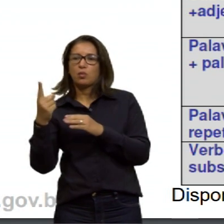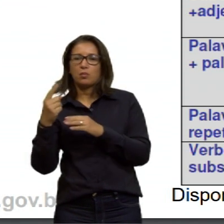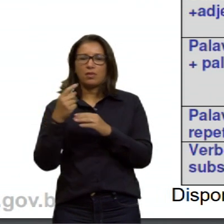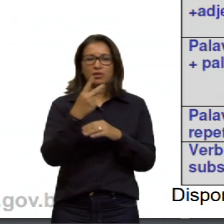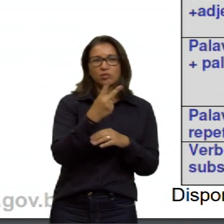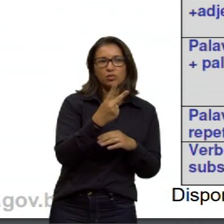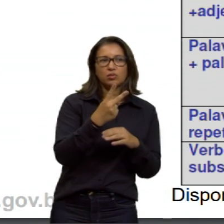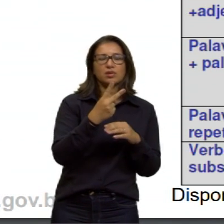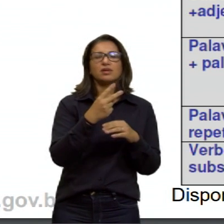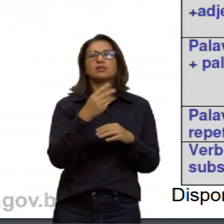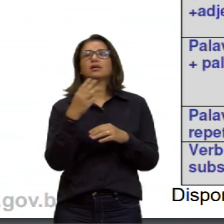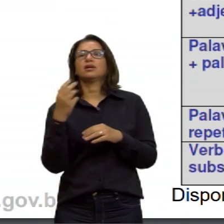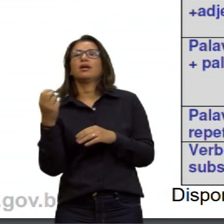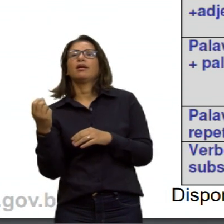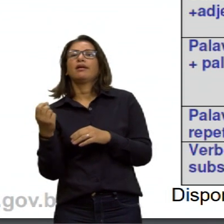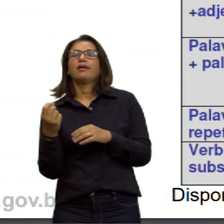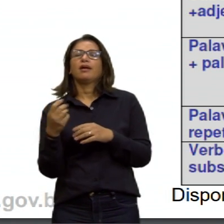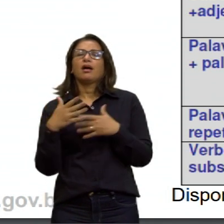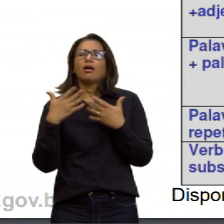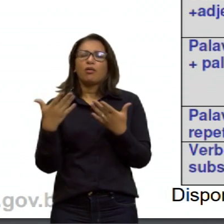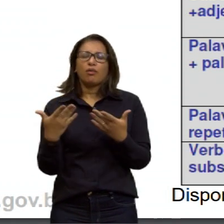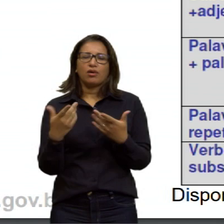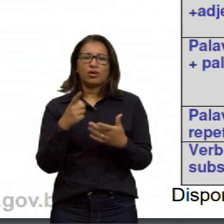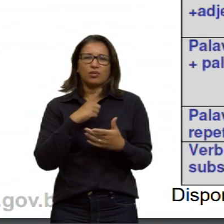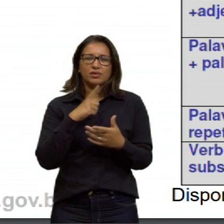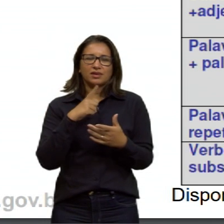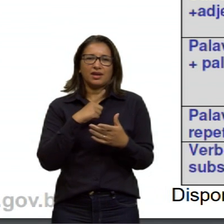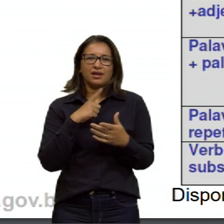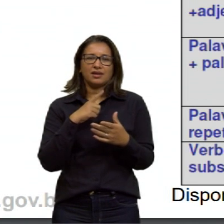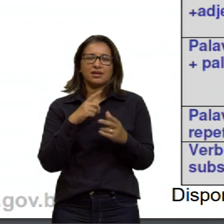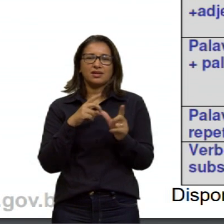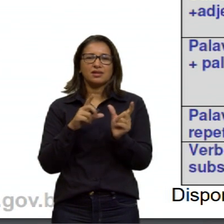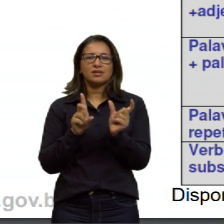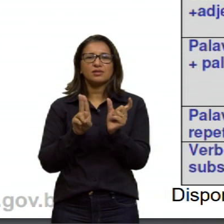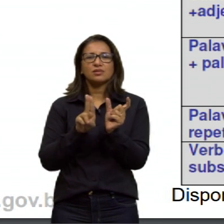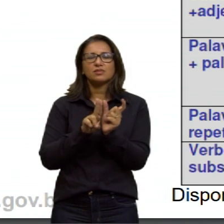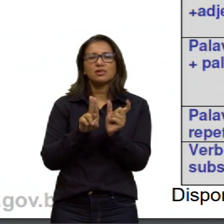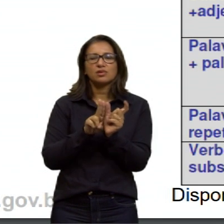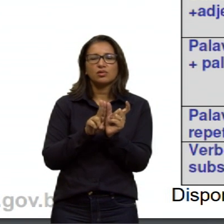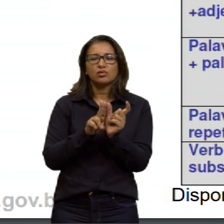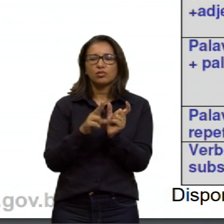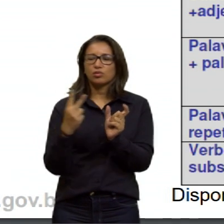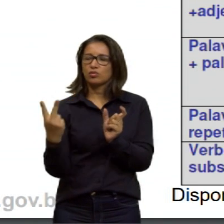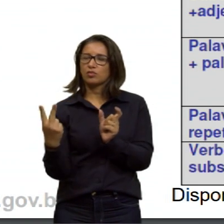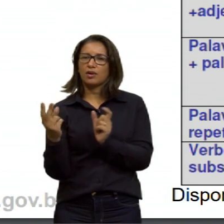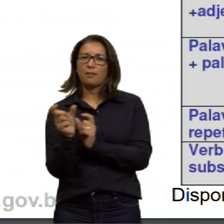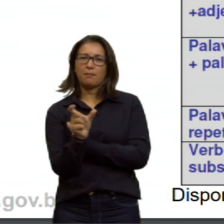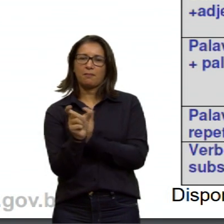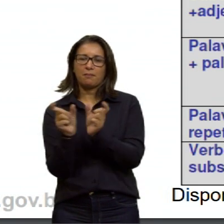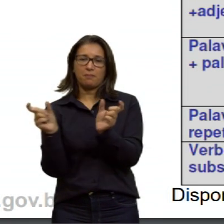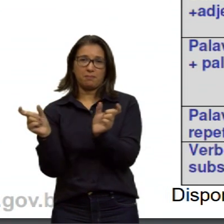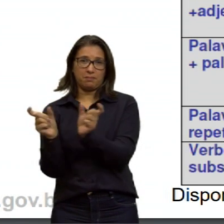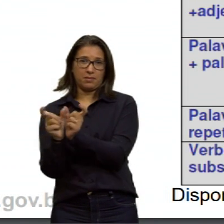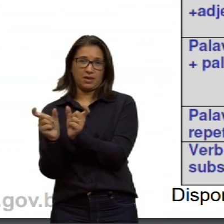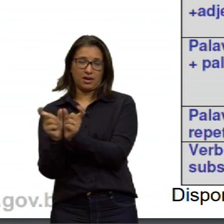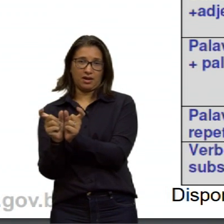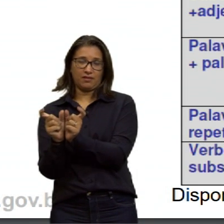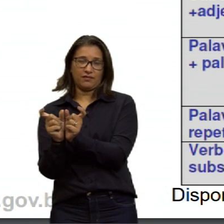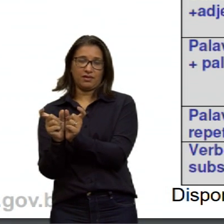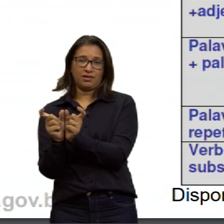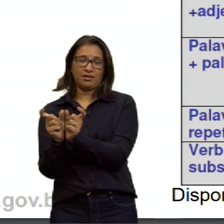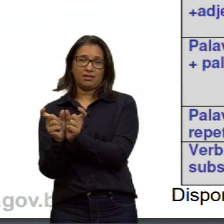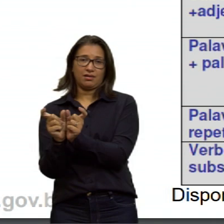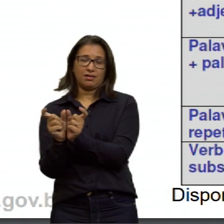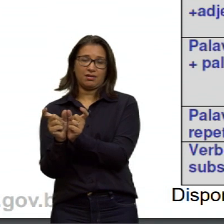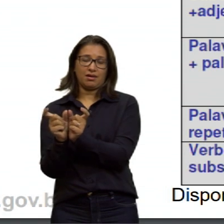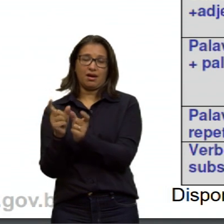tá agora quando a gente está em substantivos que são compostos lembram a gente falou né formados por mais de uma palavra